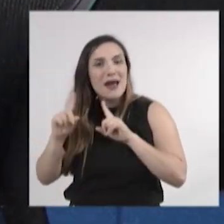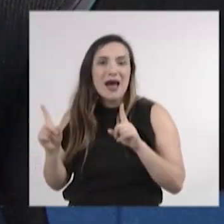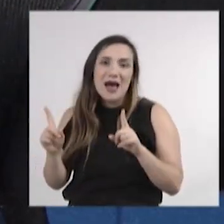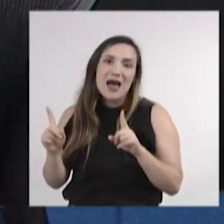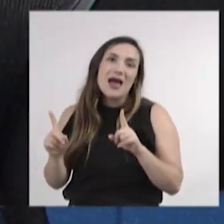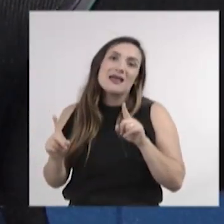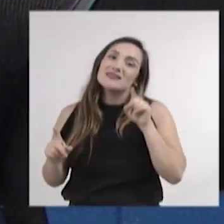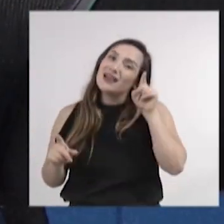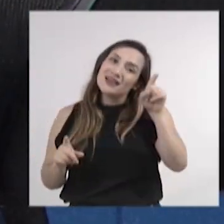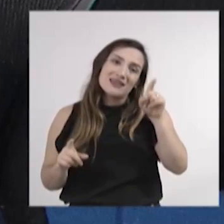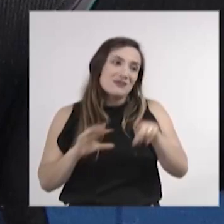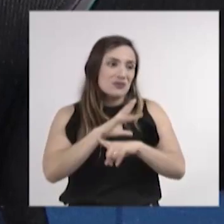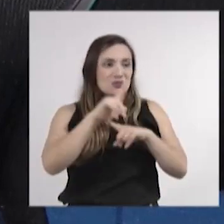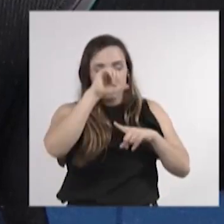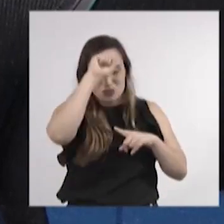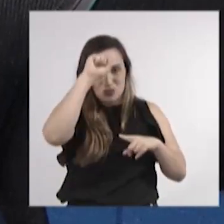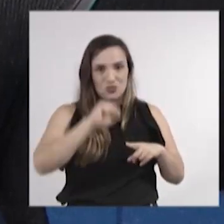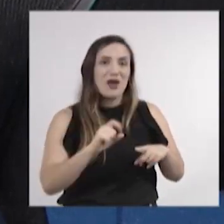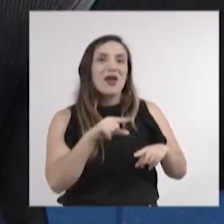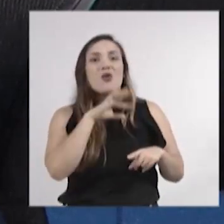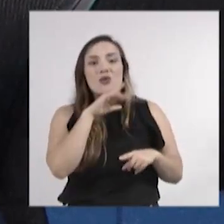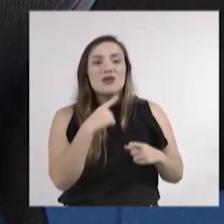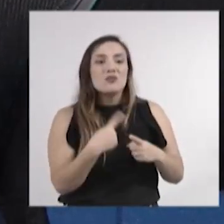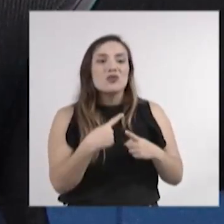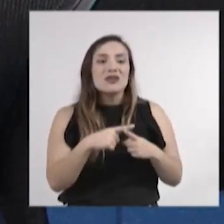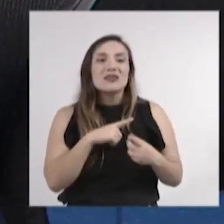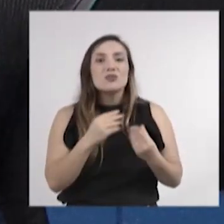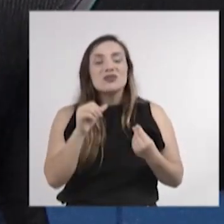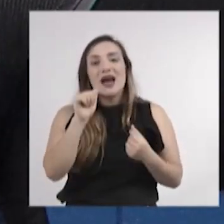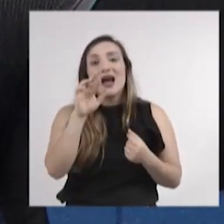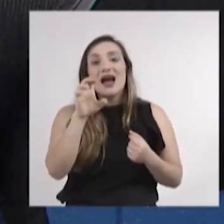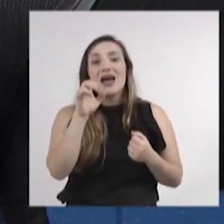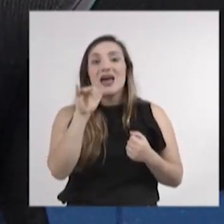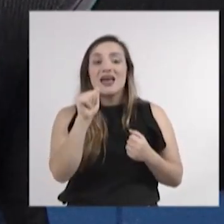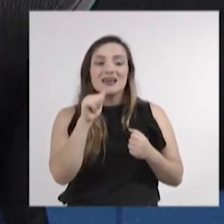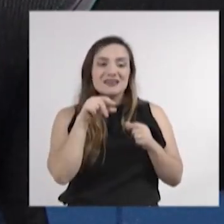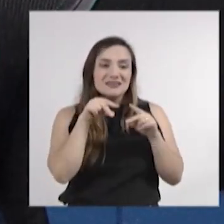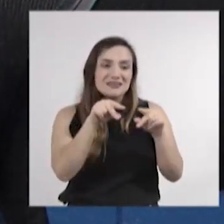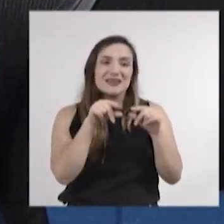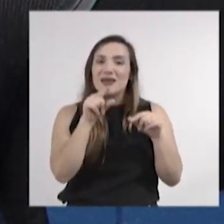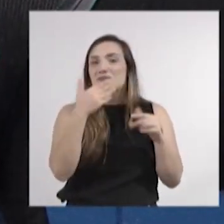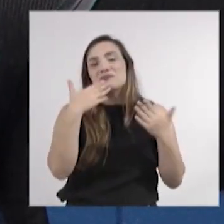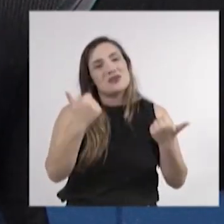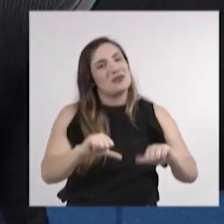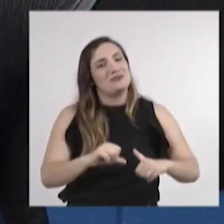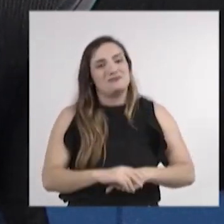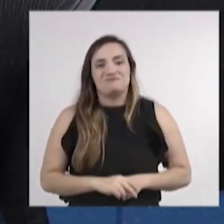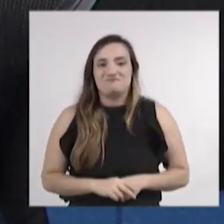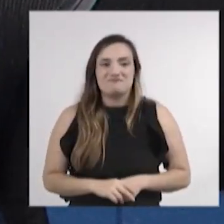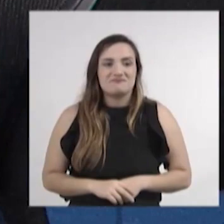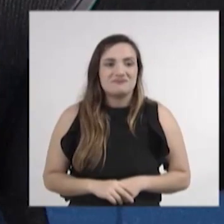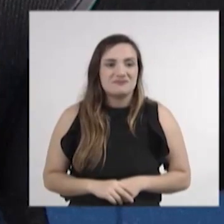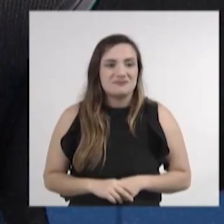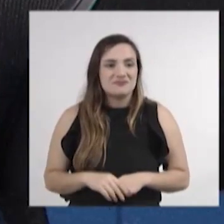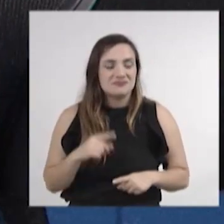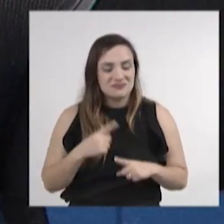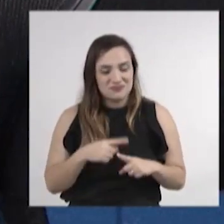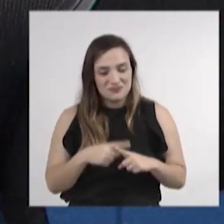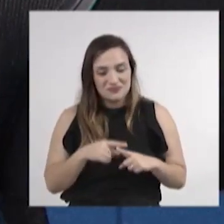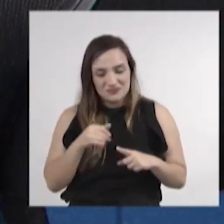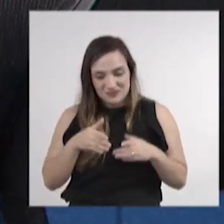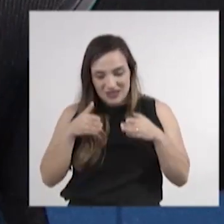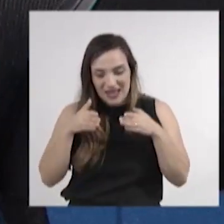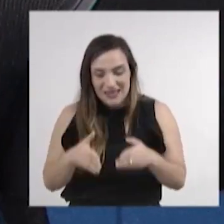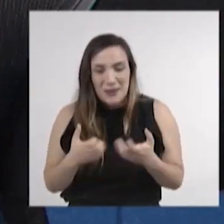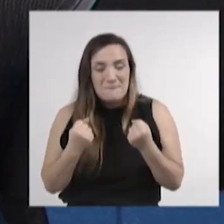da geologia, que não favorece por causa disso, por causa das areias. E a areia, em termos de vida útil, é a pior que tem, porque quando o sedimento entra no reservatório, por